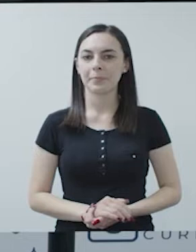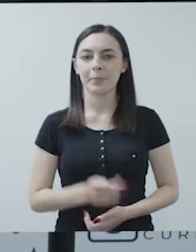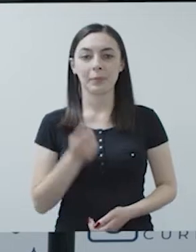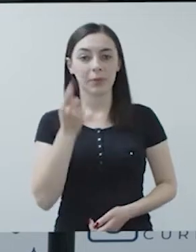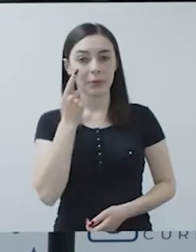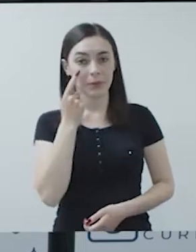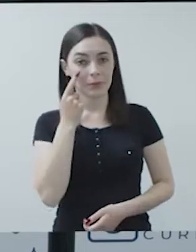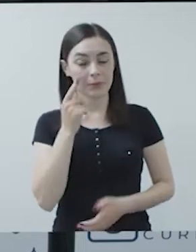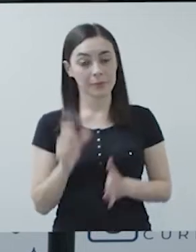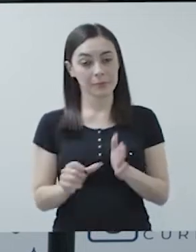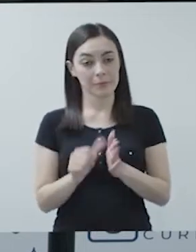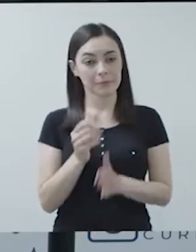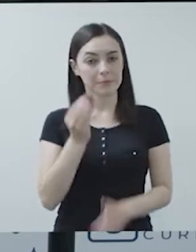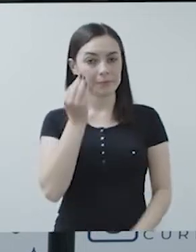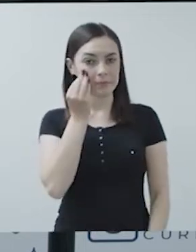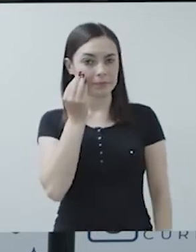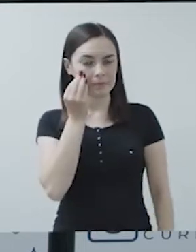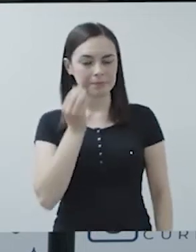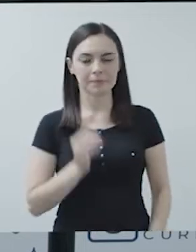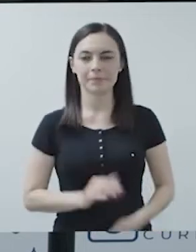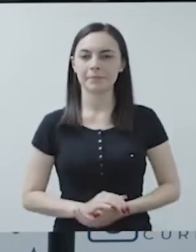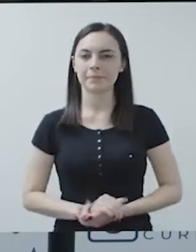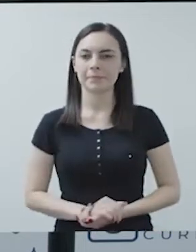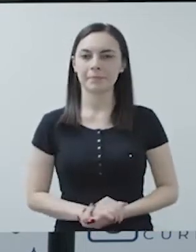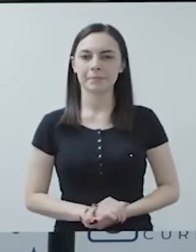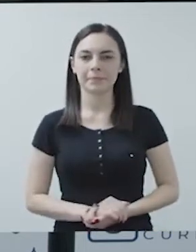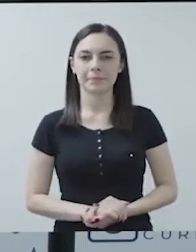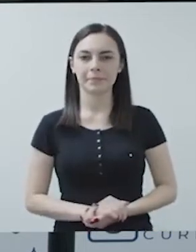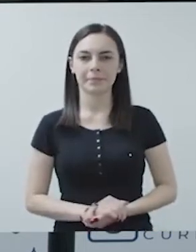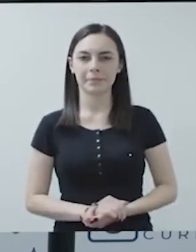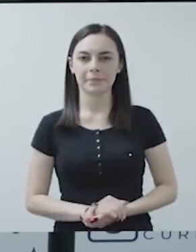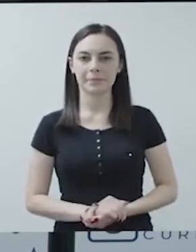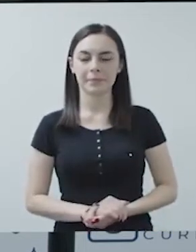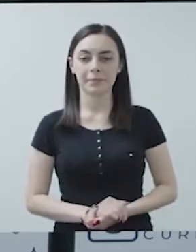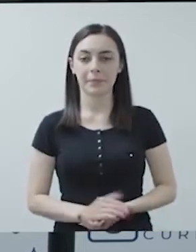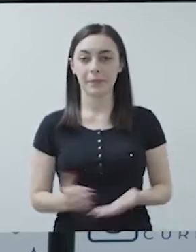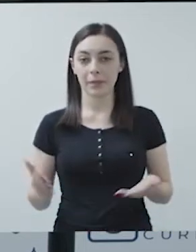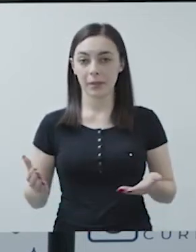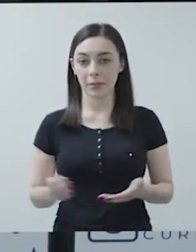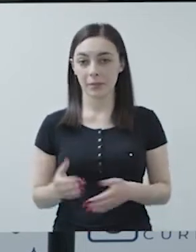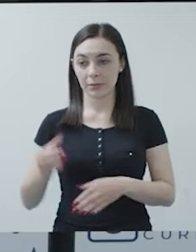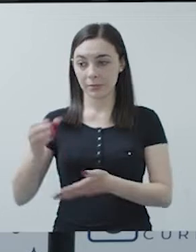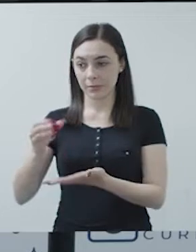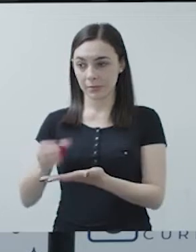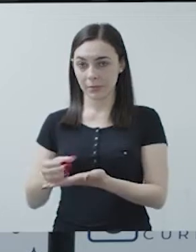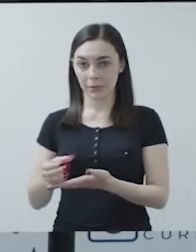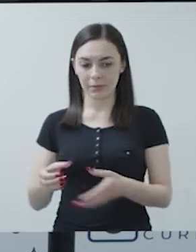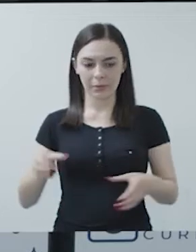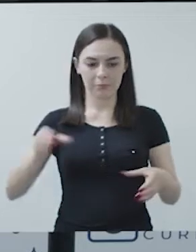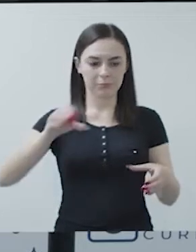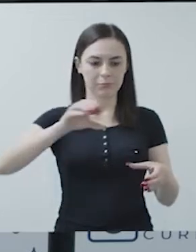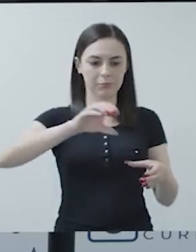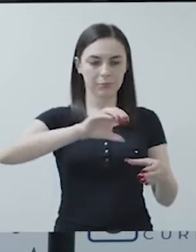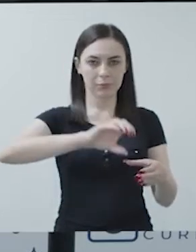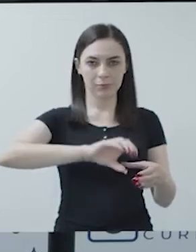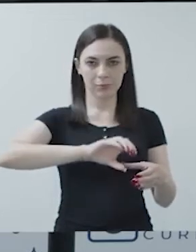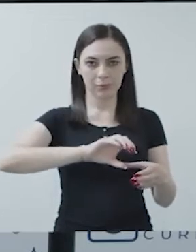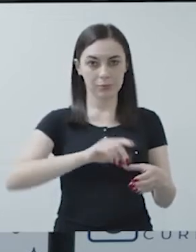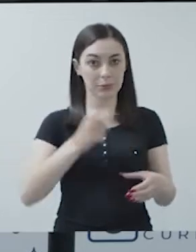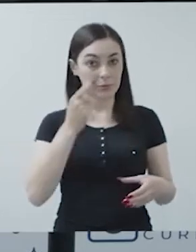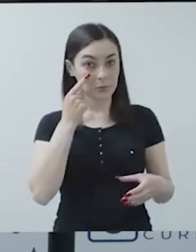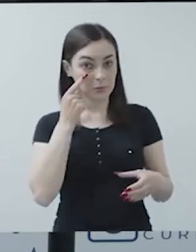primeira experiência. Vou abrir aqui a garrafinha e agora eu vou despejar todo o conteúdo da garrafinha no copo e vamos ver se